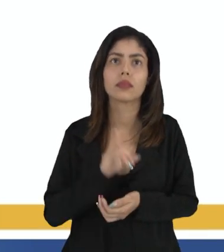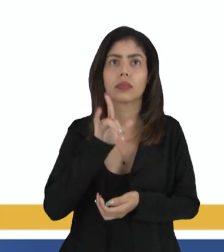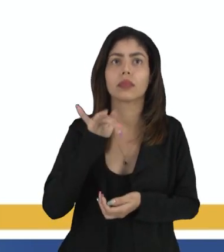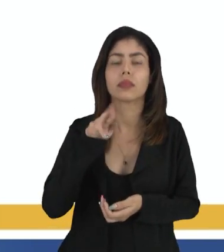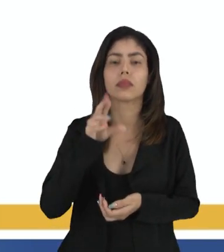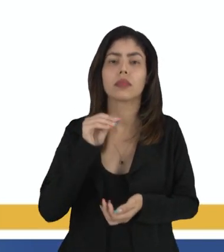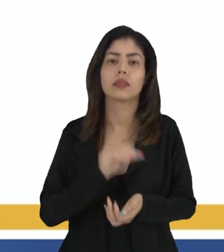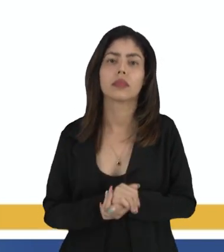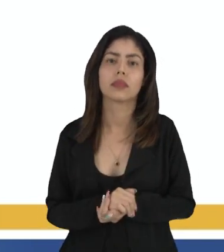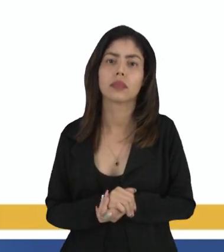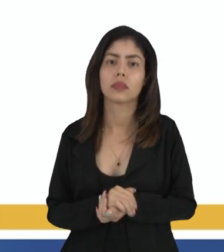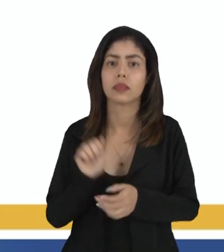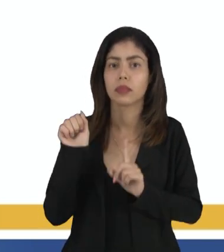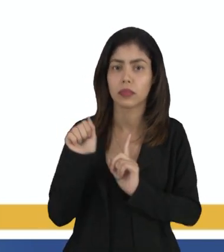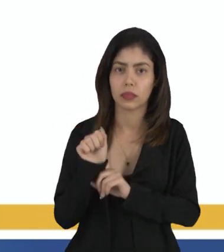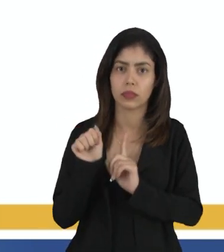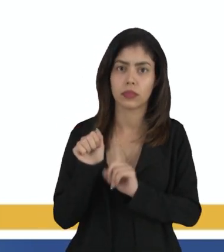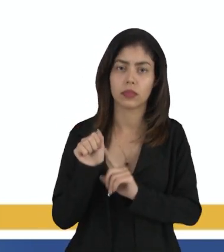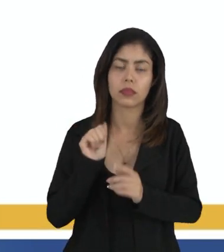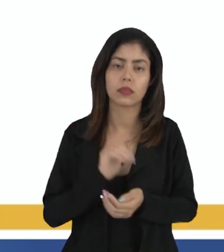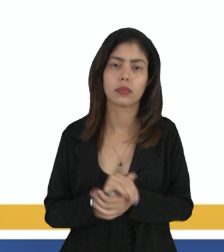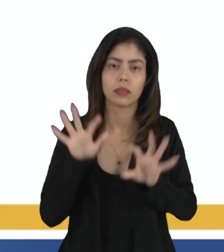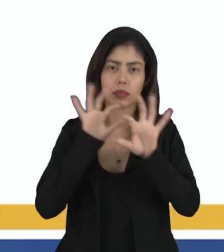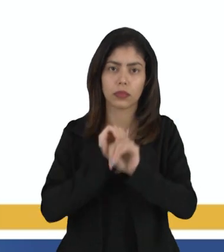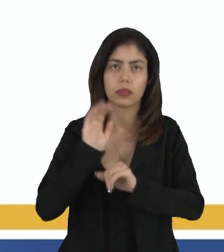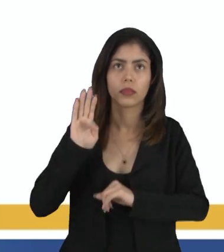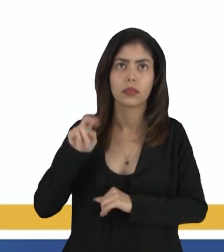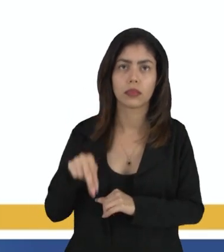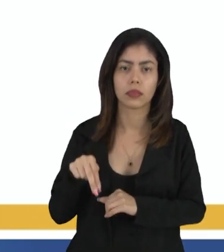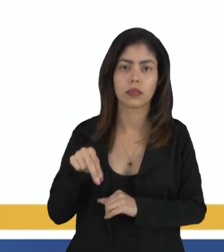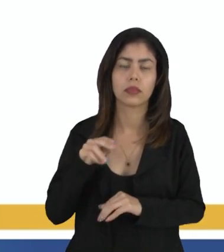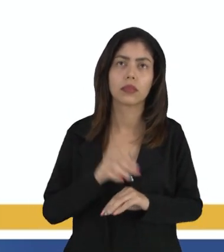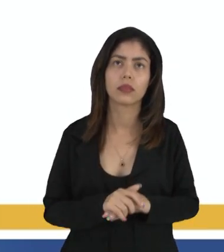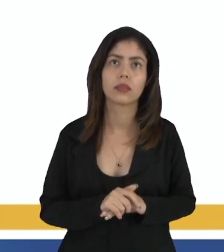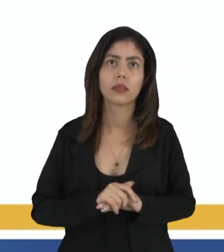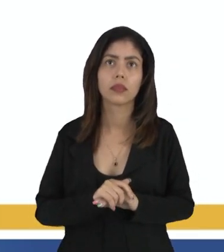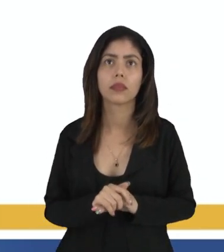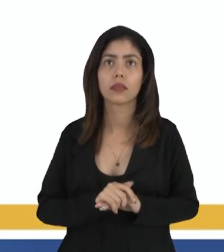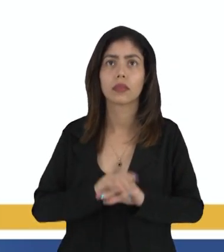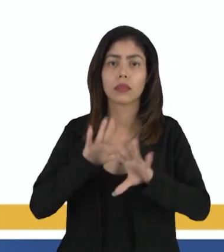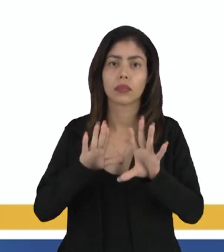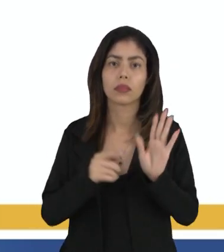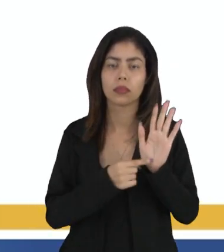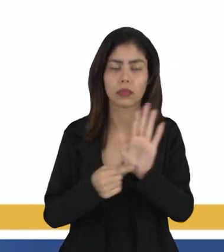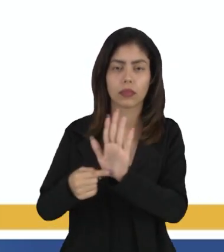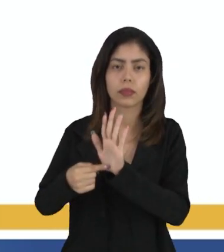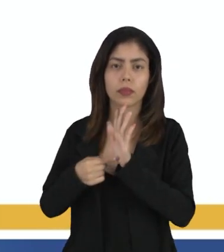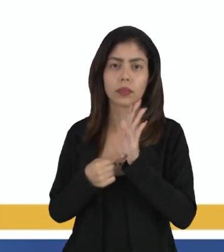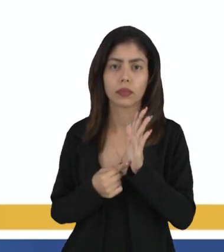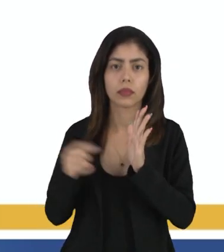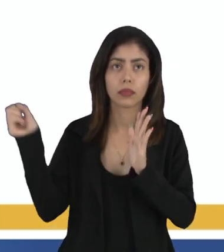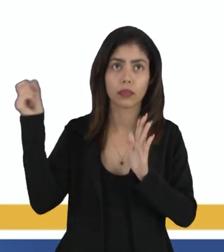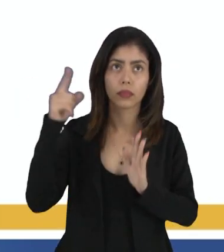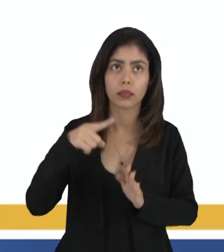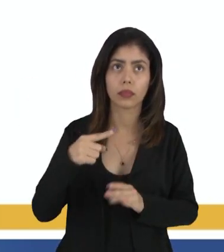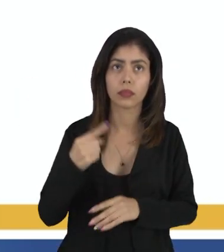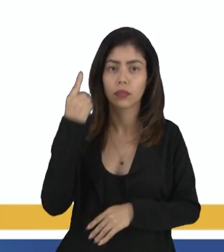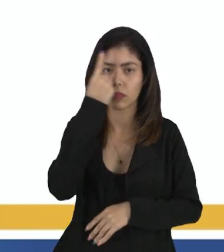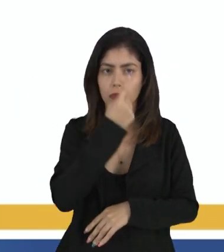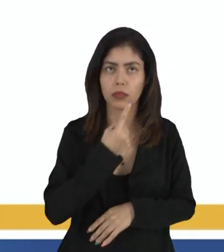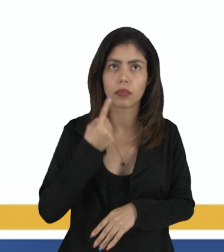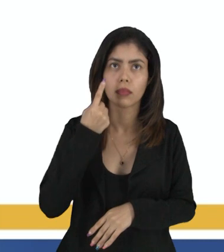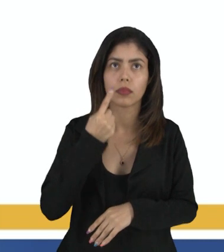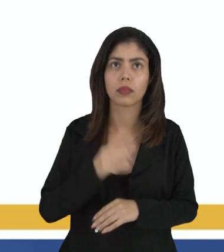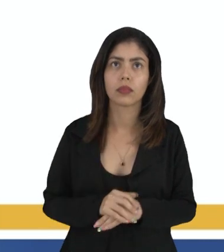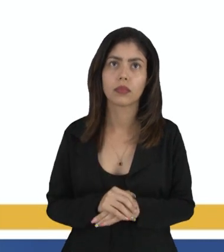aluminizado, chamado de corpo A, e outro negro, chamado de corpo N, que ficam expostos ao sol durante